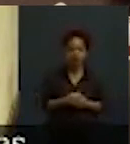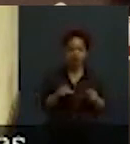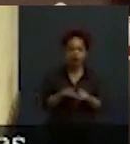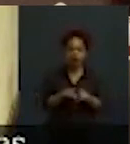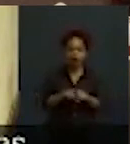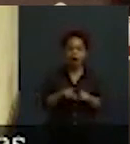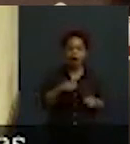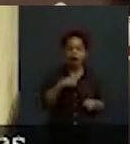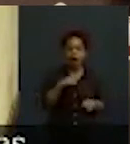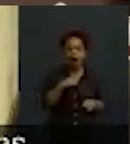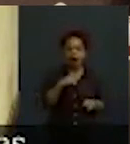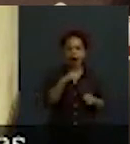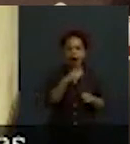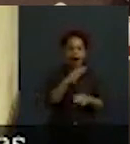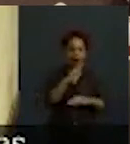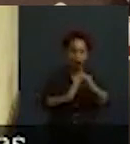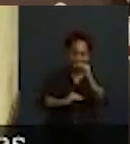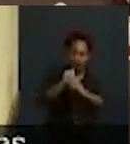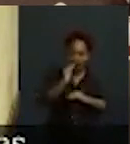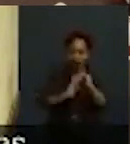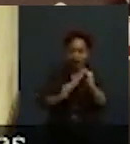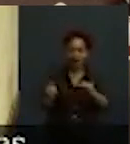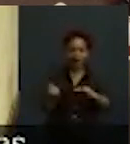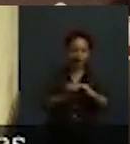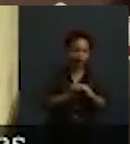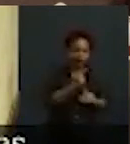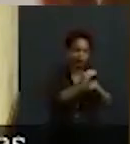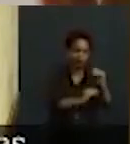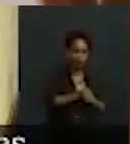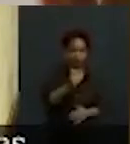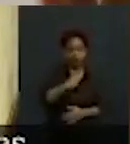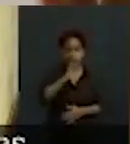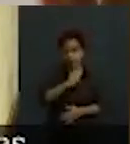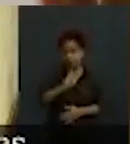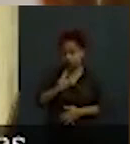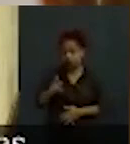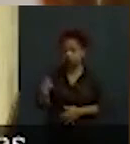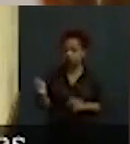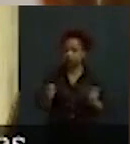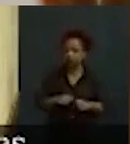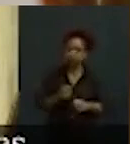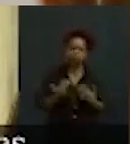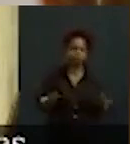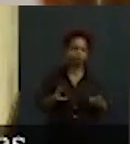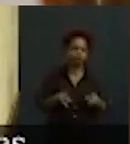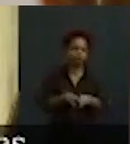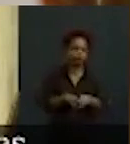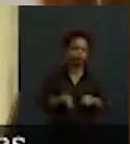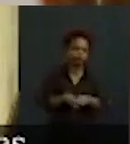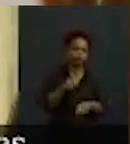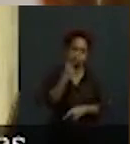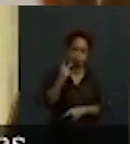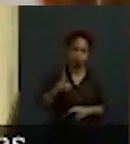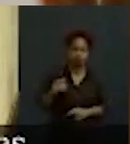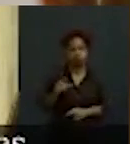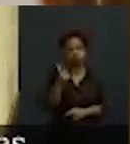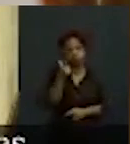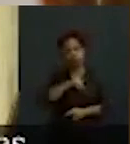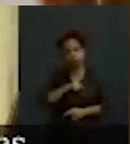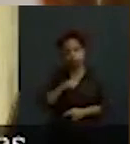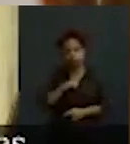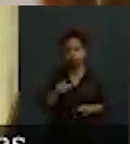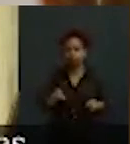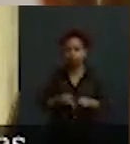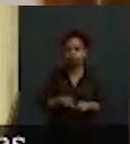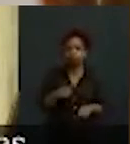nossa inserção social e profissional, podemos dar respostas, como fizeram os agraciados, mesmo